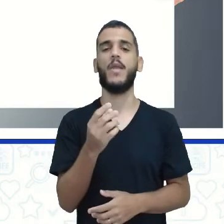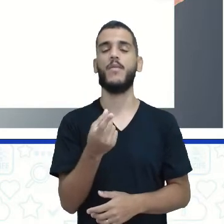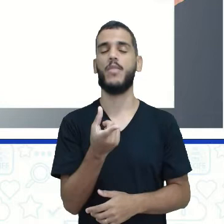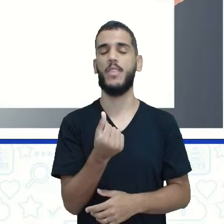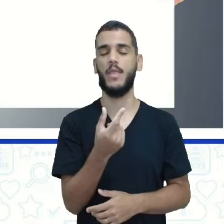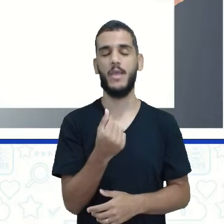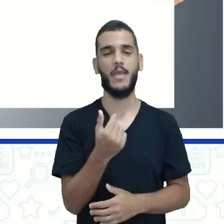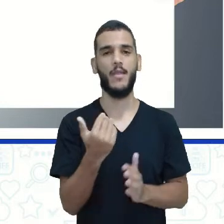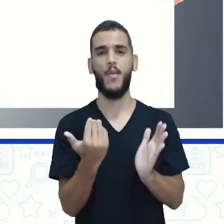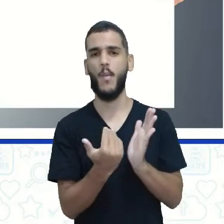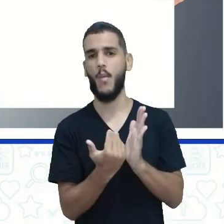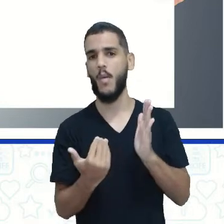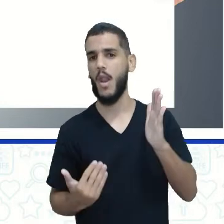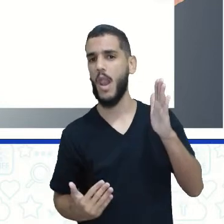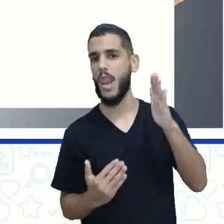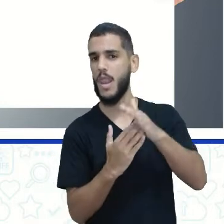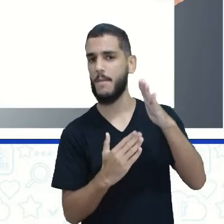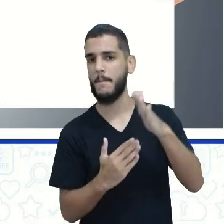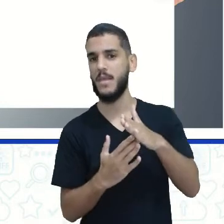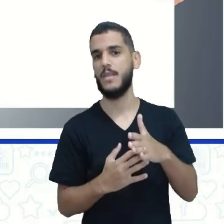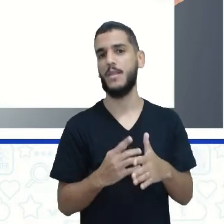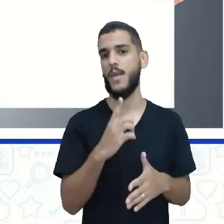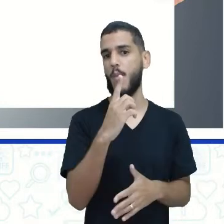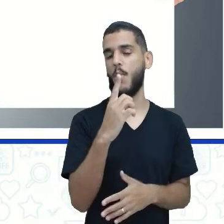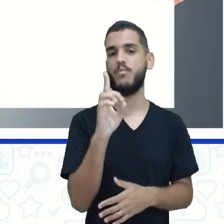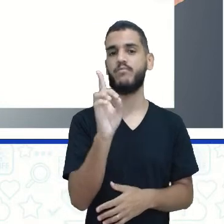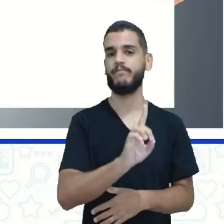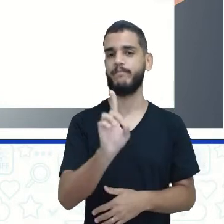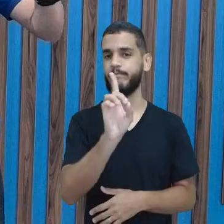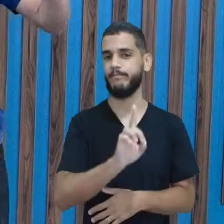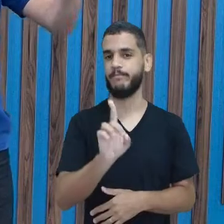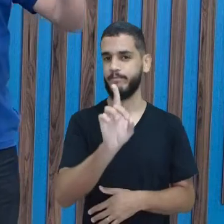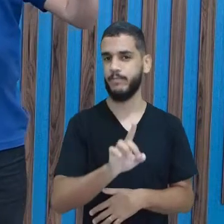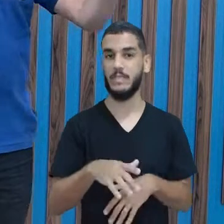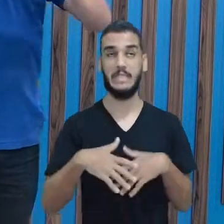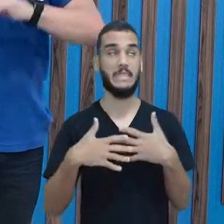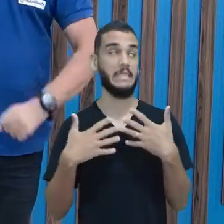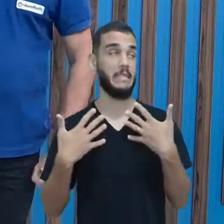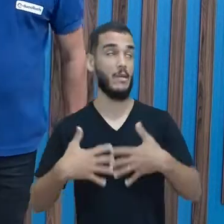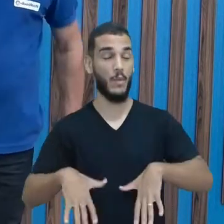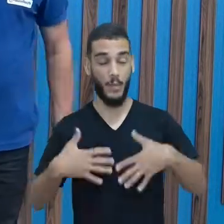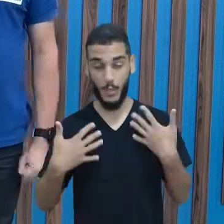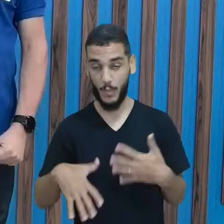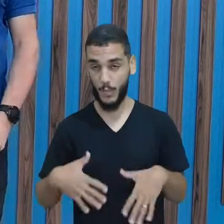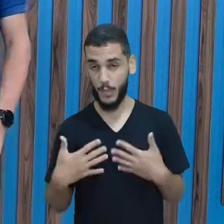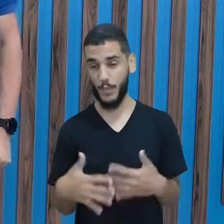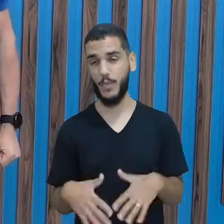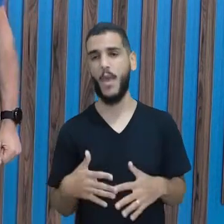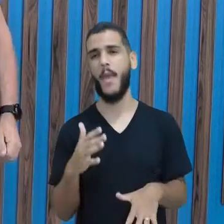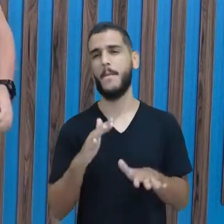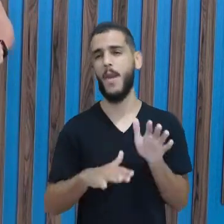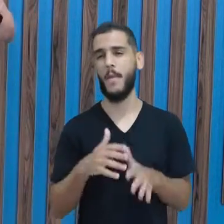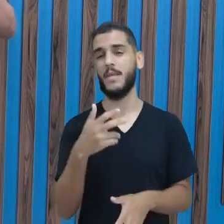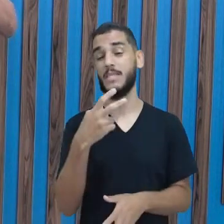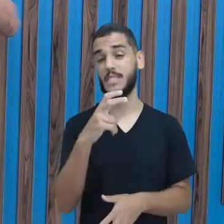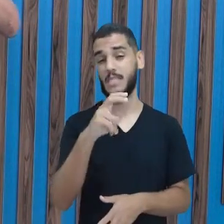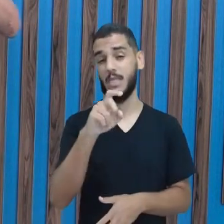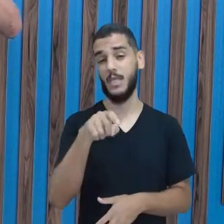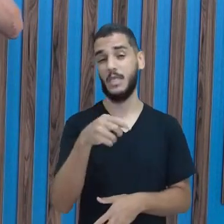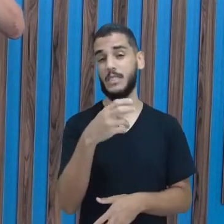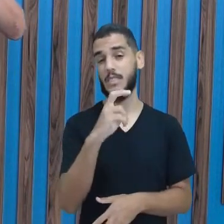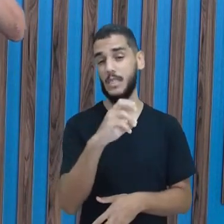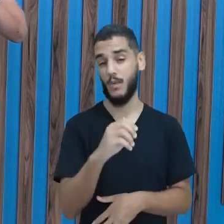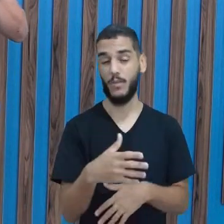Gilson, $1 hoje custa em torno de R$ 5,25, R$ 5,50. Vê só. Então, como é que você